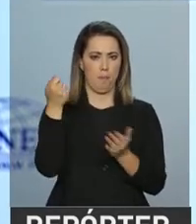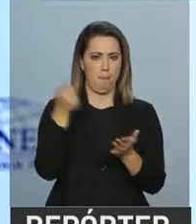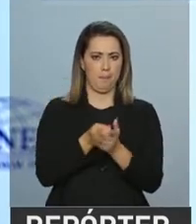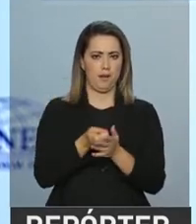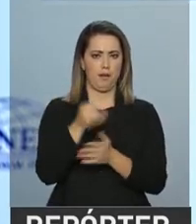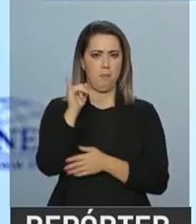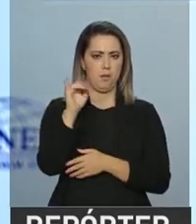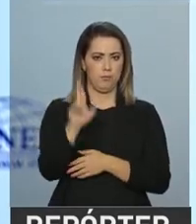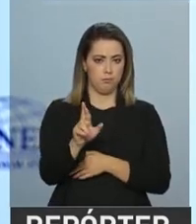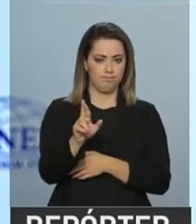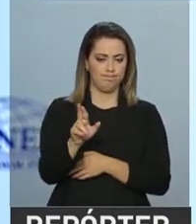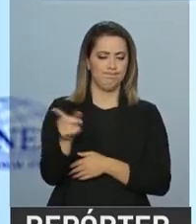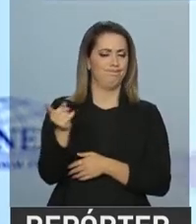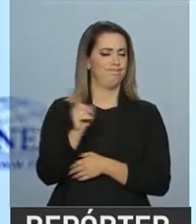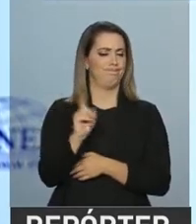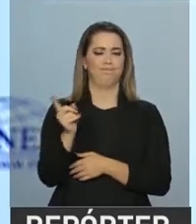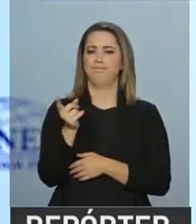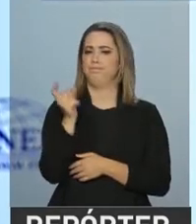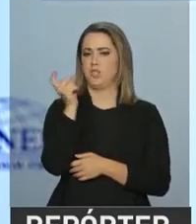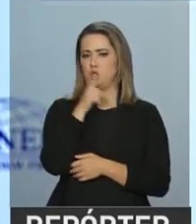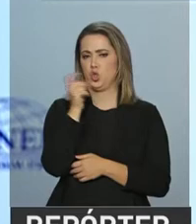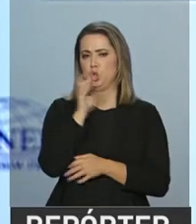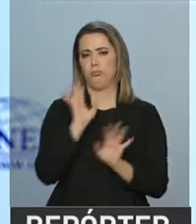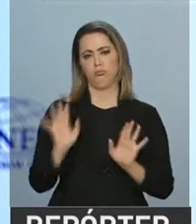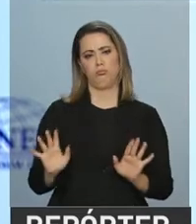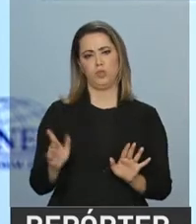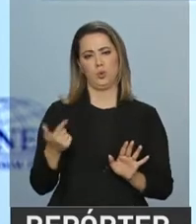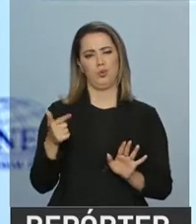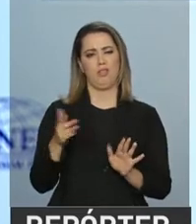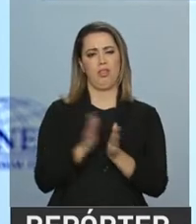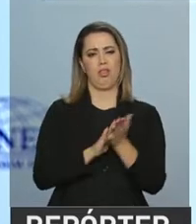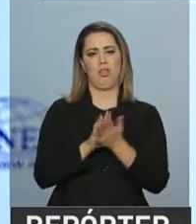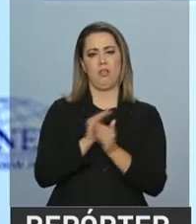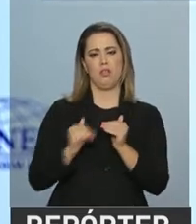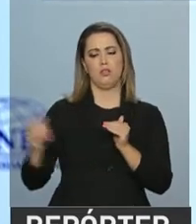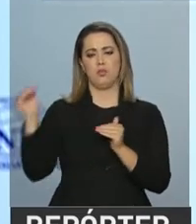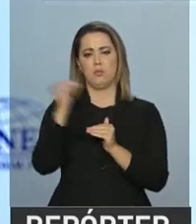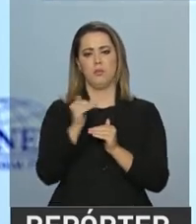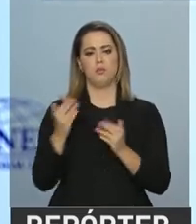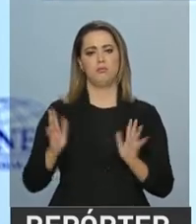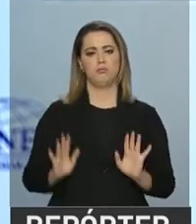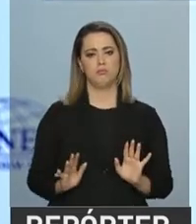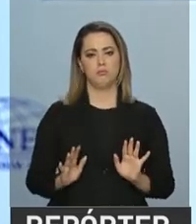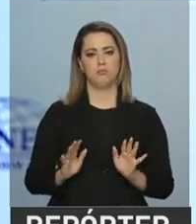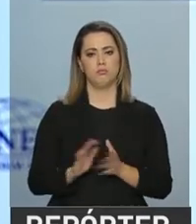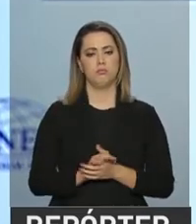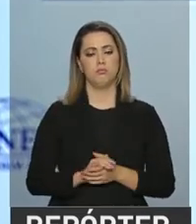sobre a renda não é verdade não haverá aumento geral